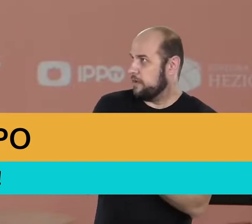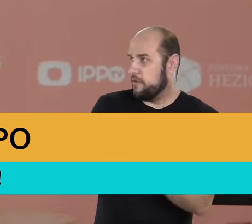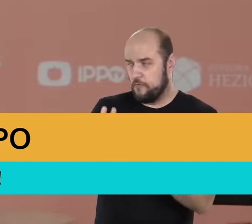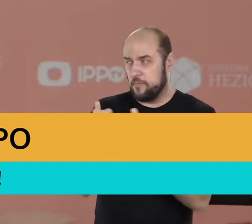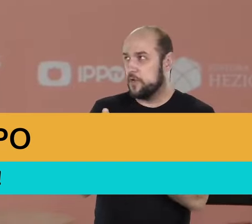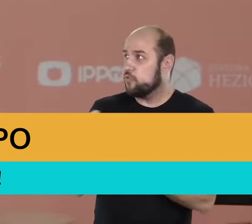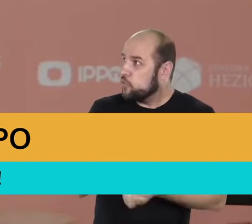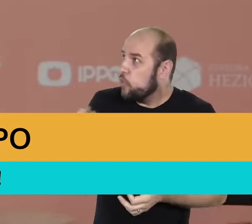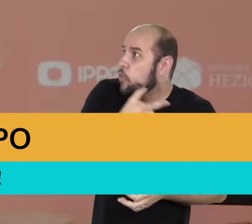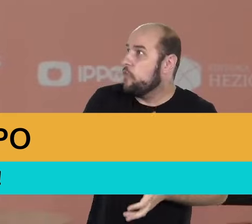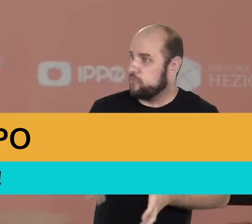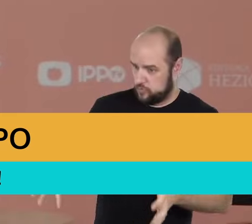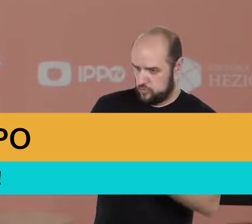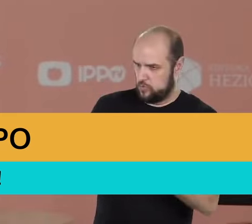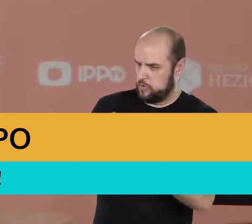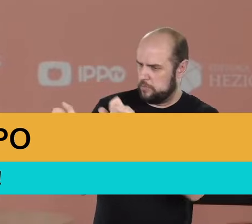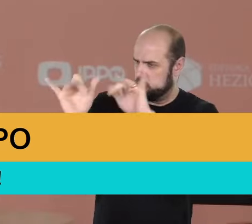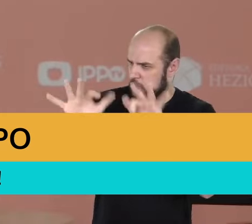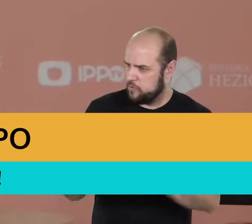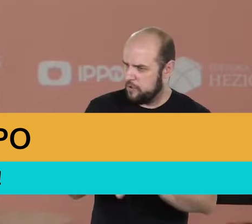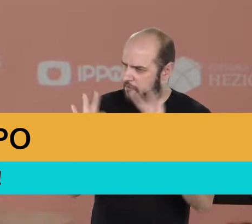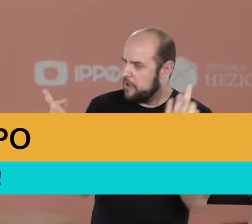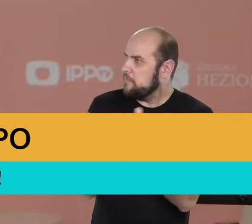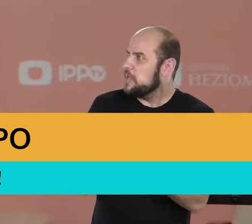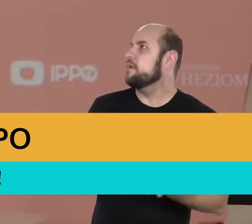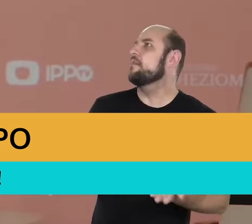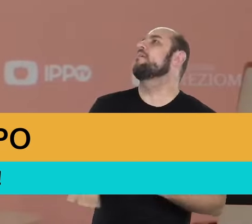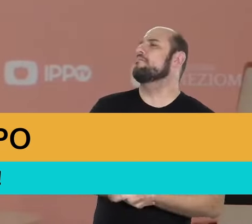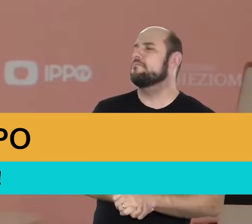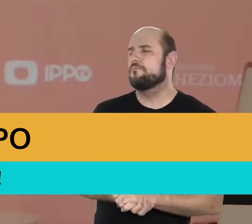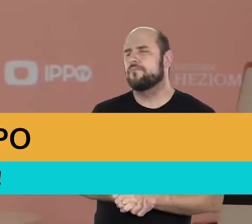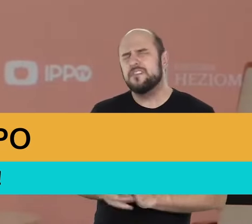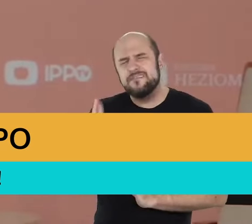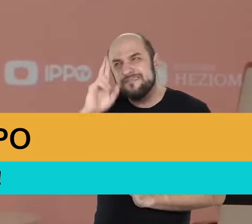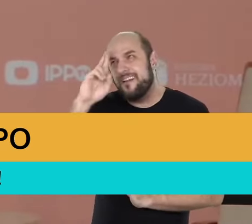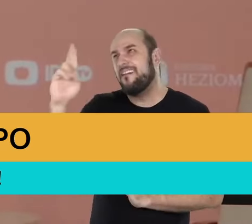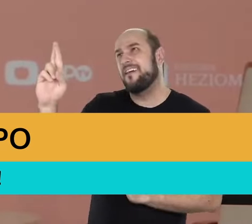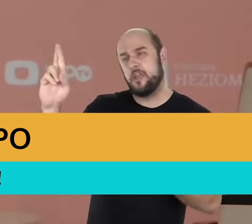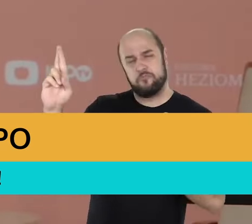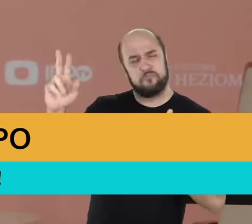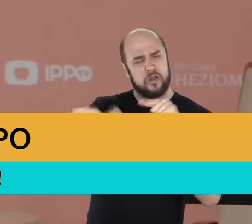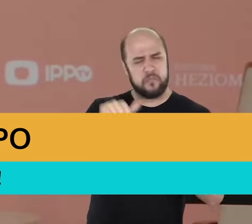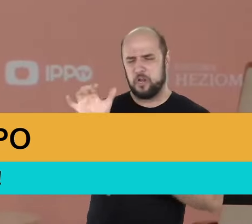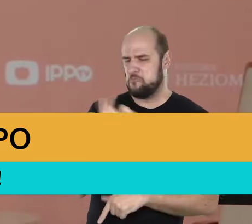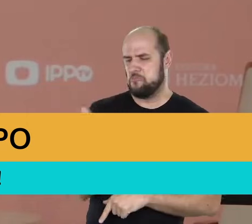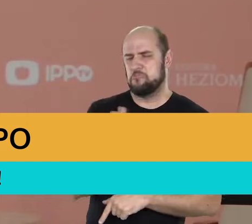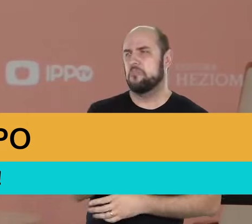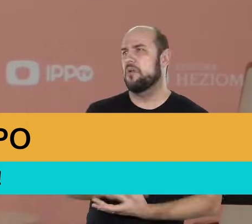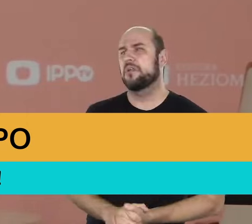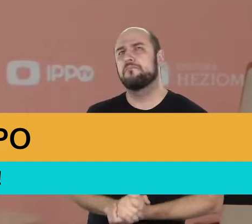uma nova geração, né, que abençoa a vida da minha família. O Senhor, não é por nada não, mas eu não tenho emprego.